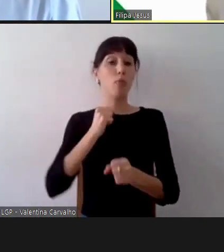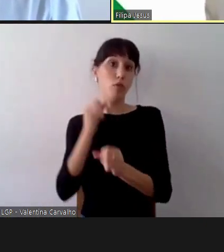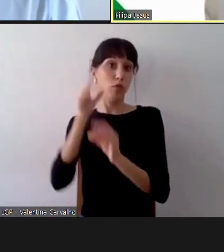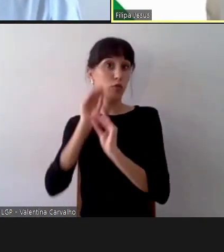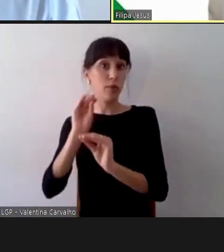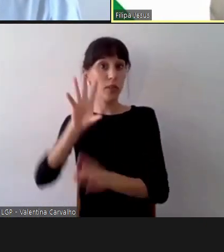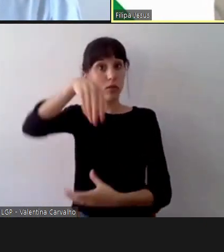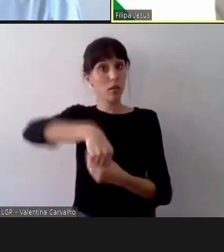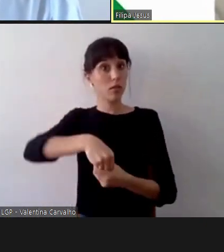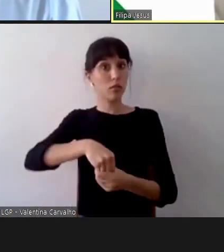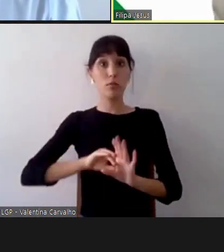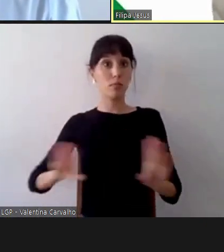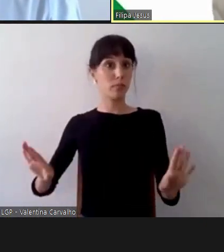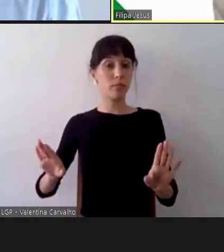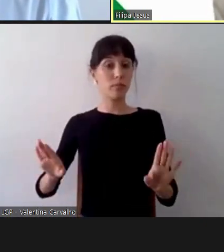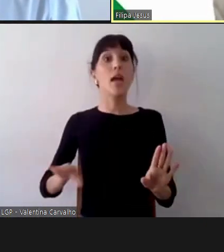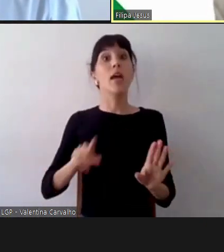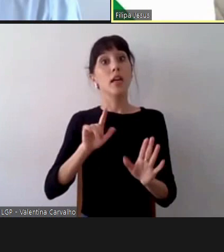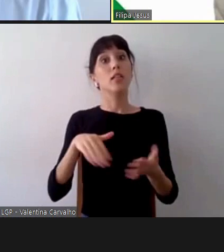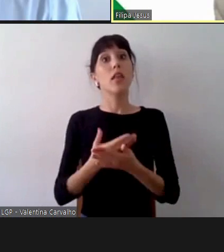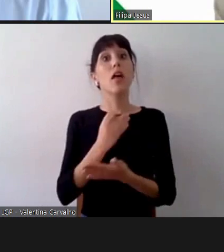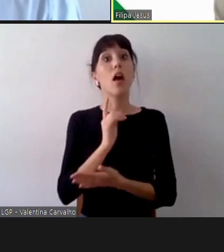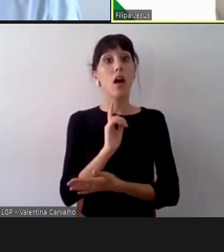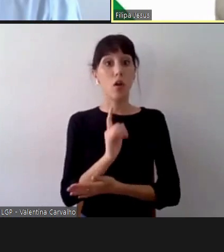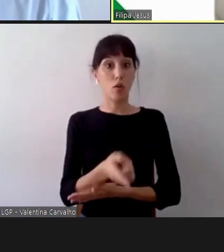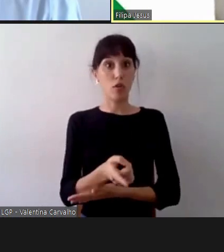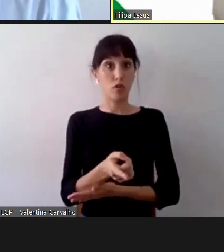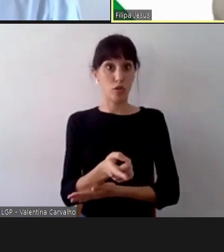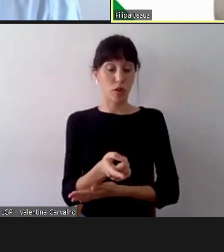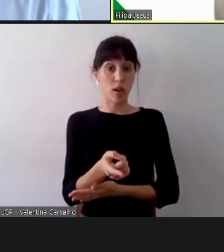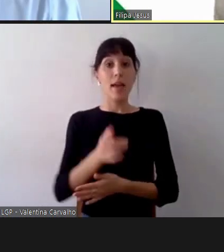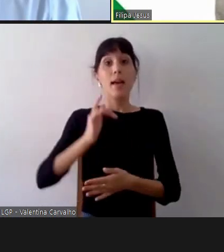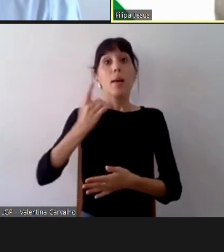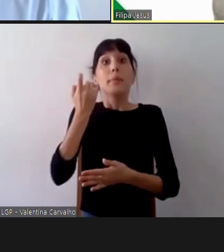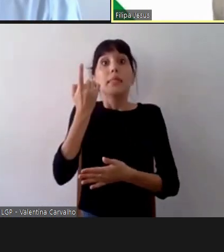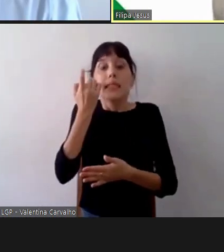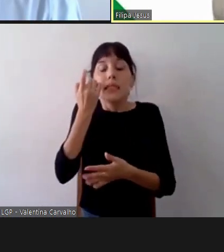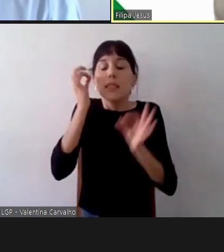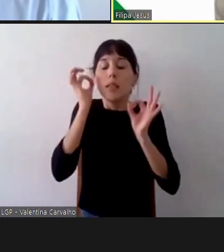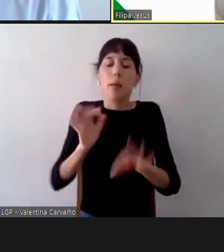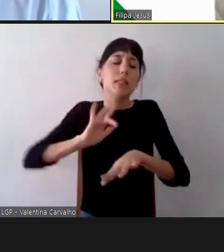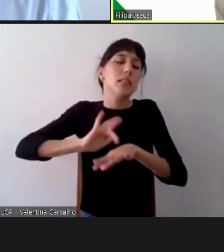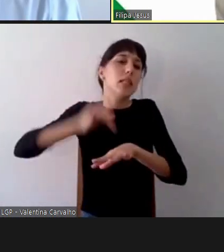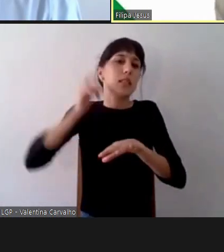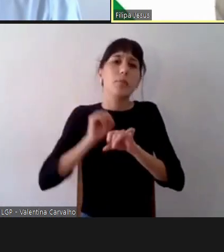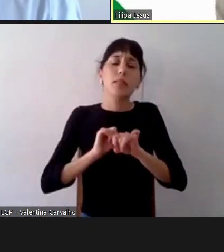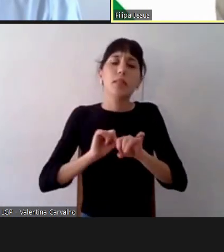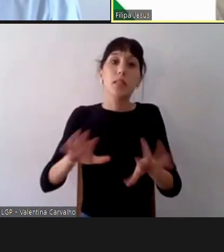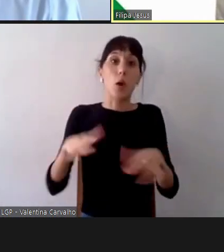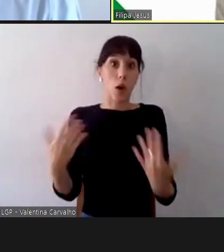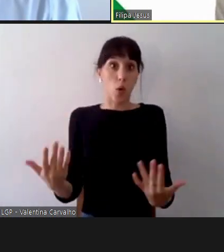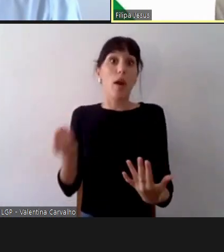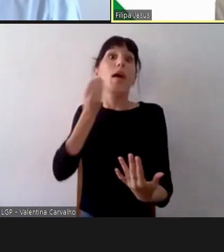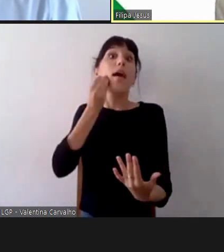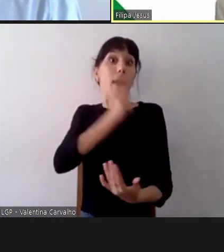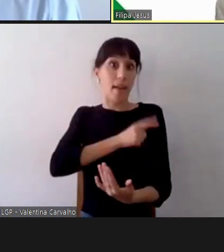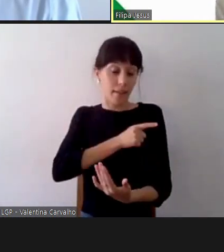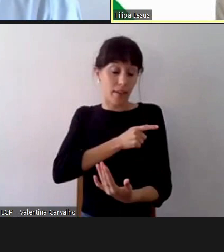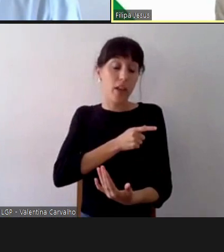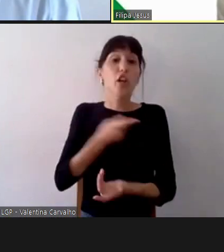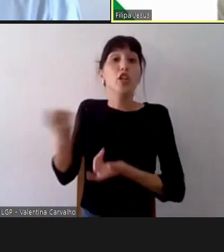inicial, crítica que tem a ver com a sensibilização, agora aqui neste caso, dos dirigentes da administração